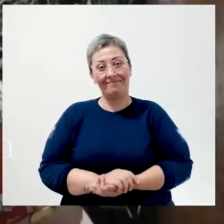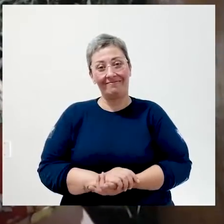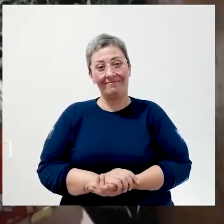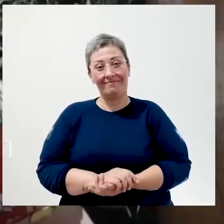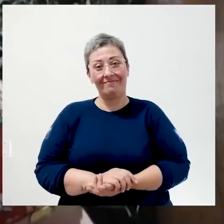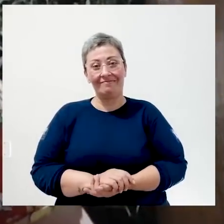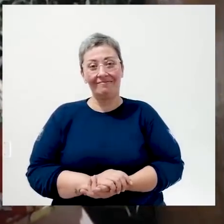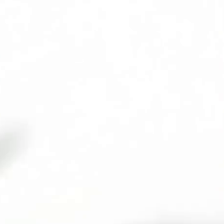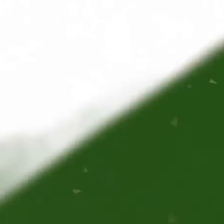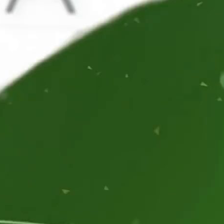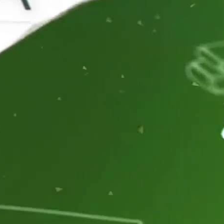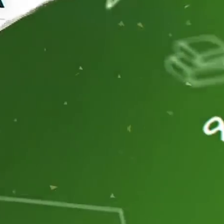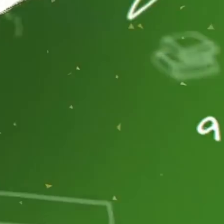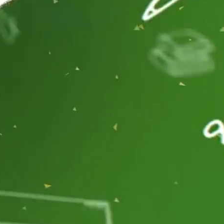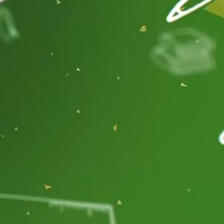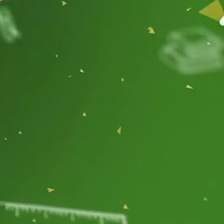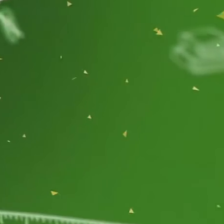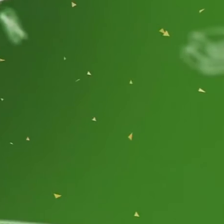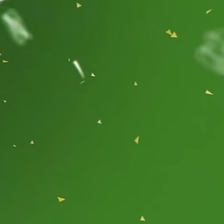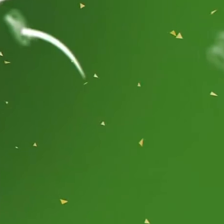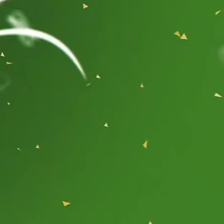vê!